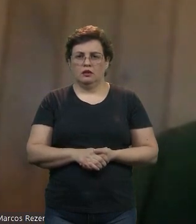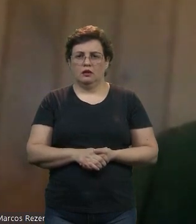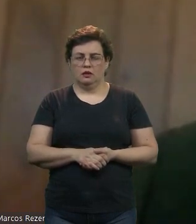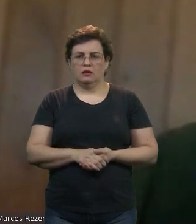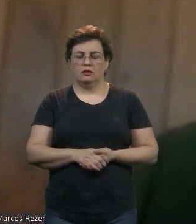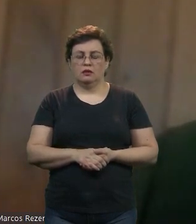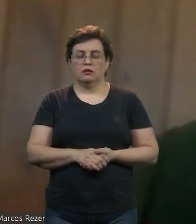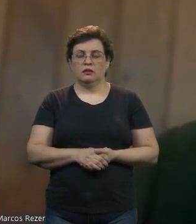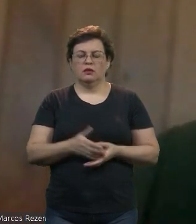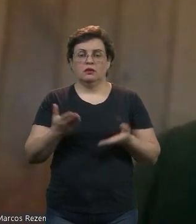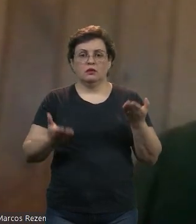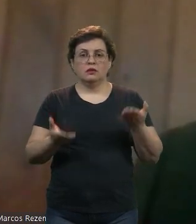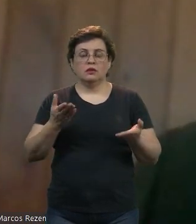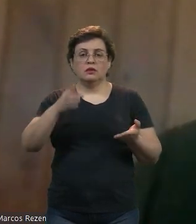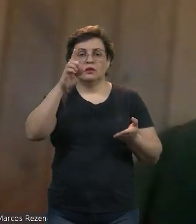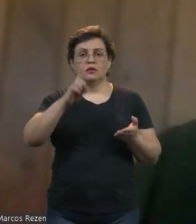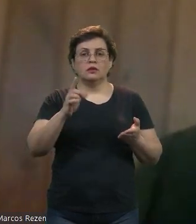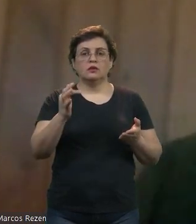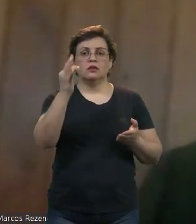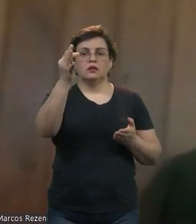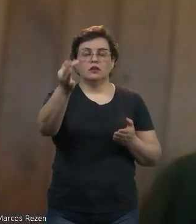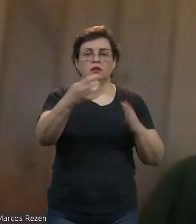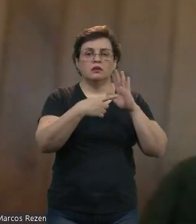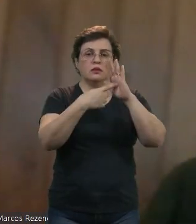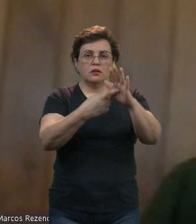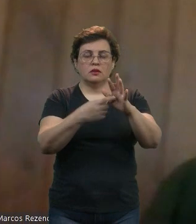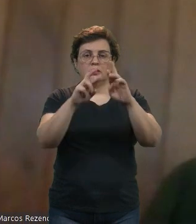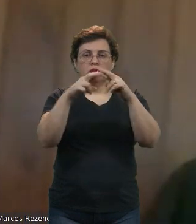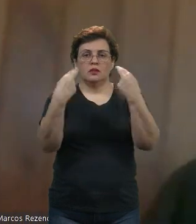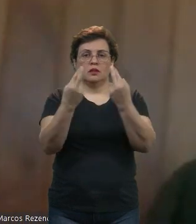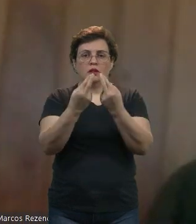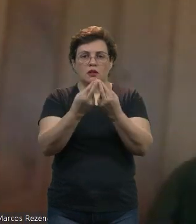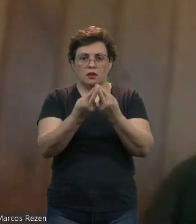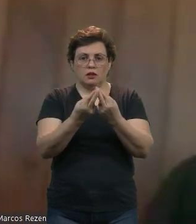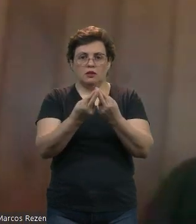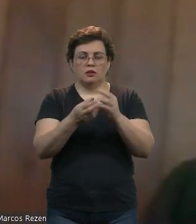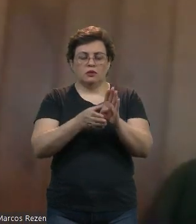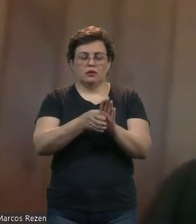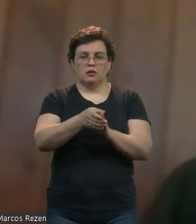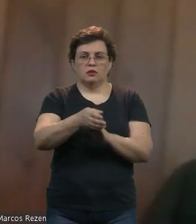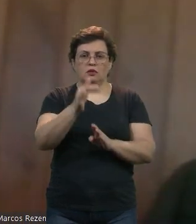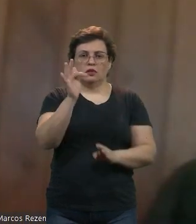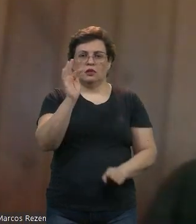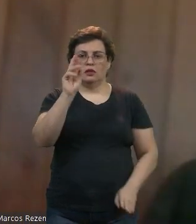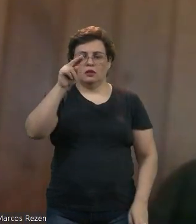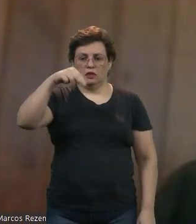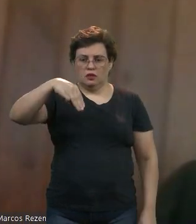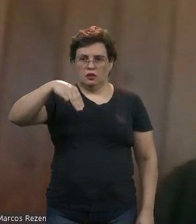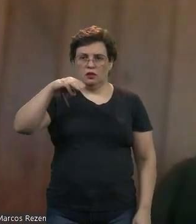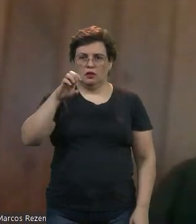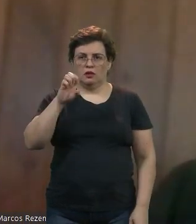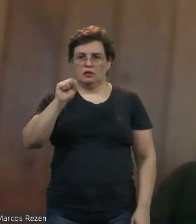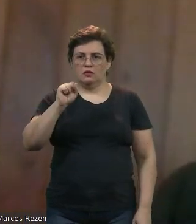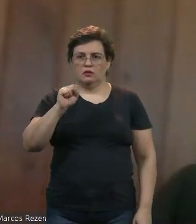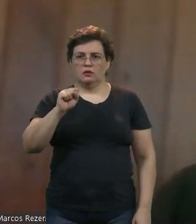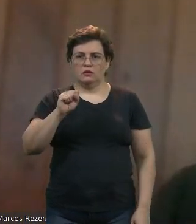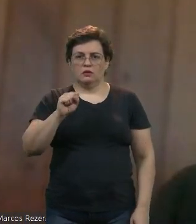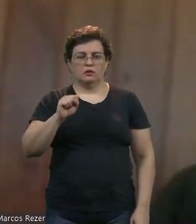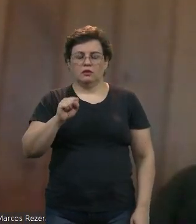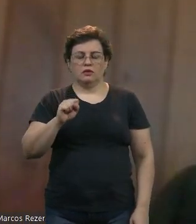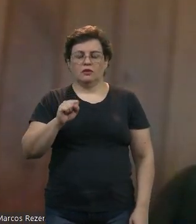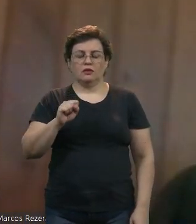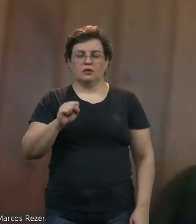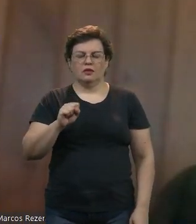serão apresentados na reunião ordinária do Conselho de Curadores da FUMES. Sem mais, para o momento, reiteramos protesto de